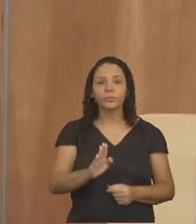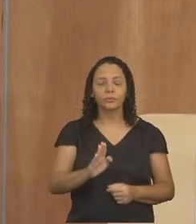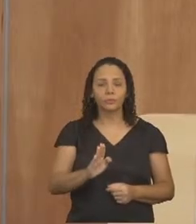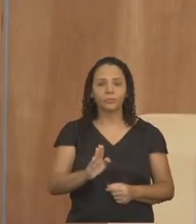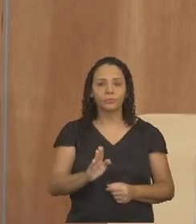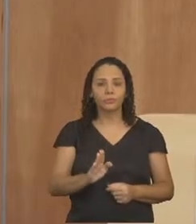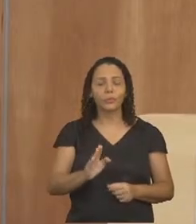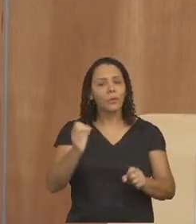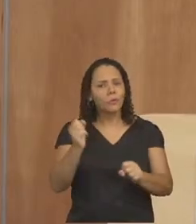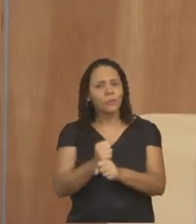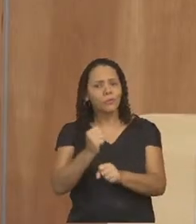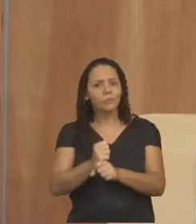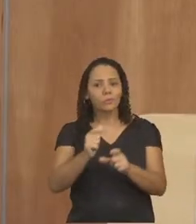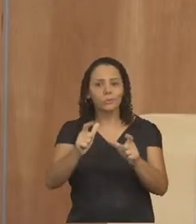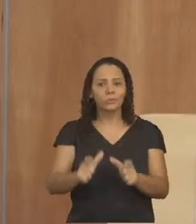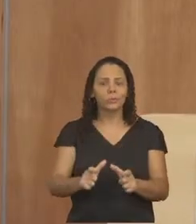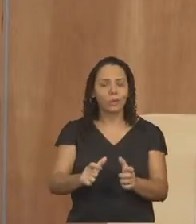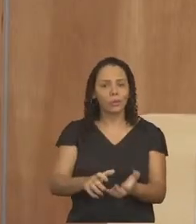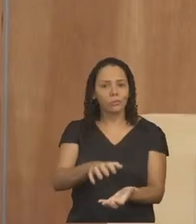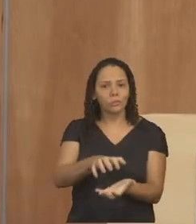dizendo que vai construir um centro-dia